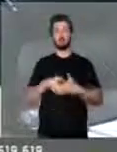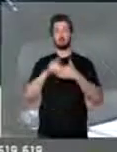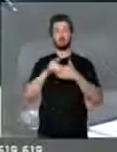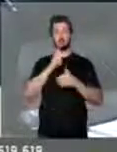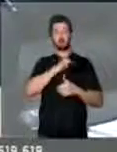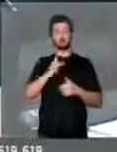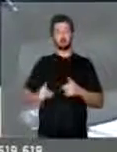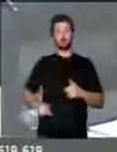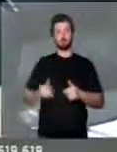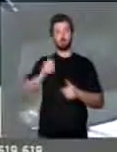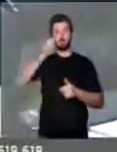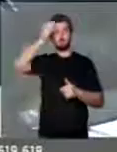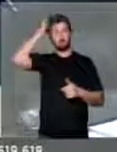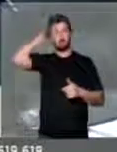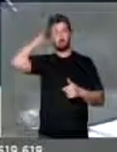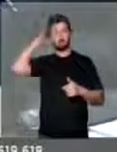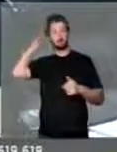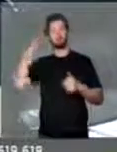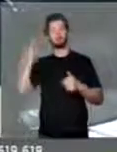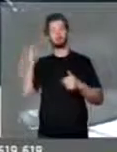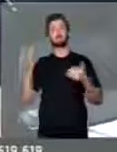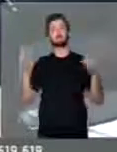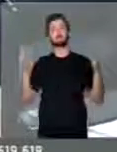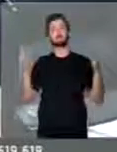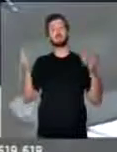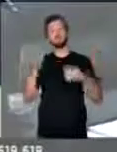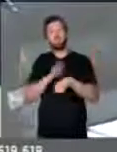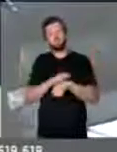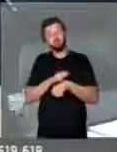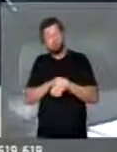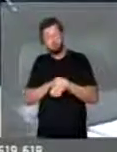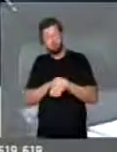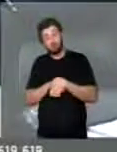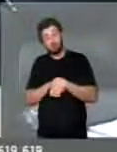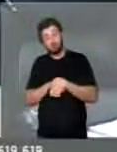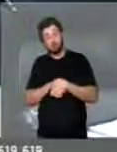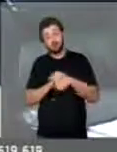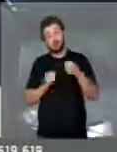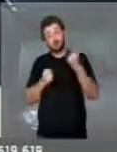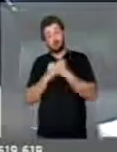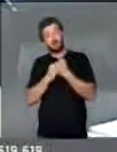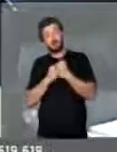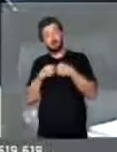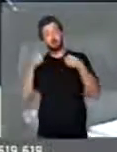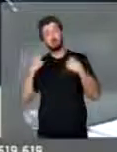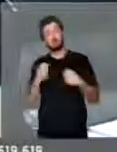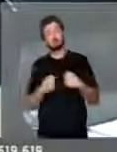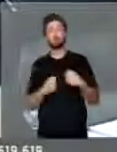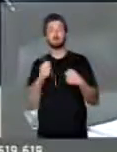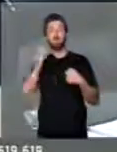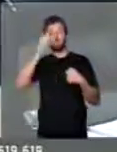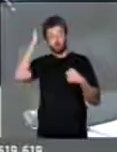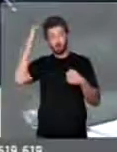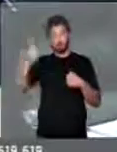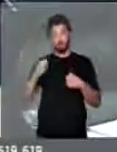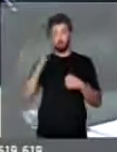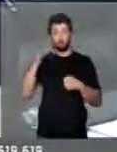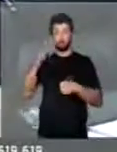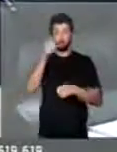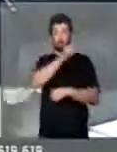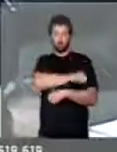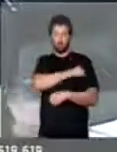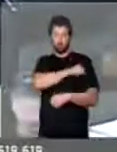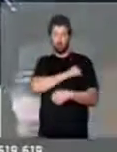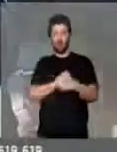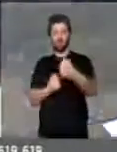pelo presidente Michel Temer, que no momento em que o precisaram de apoio, Michel Temer esteve no Rio de Janeiro